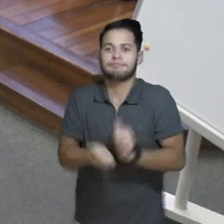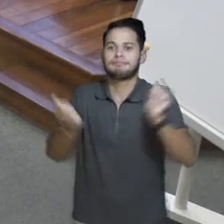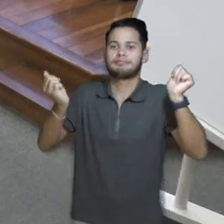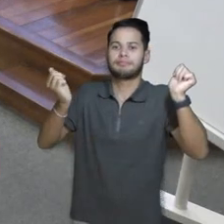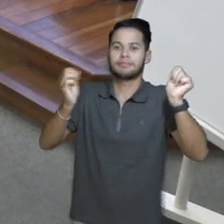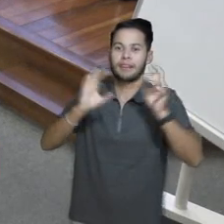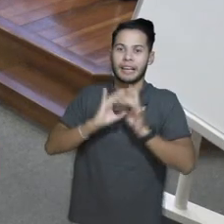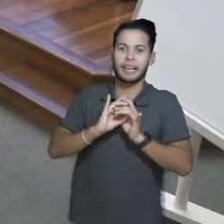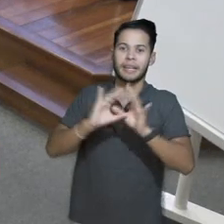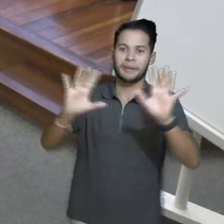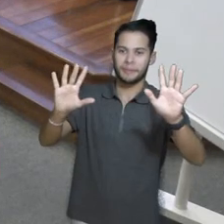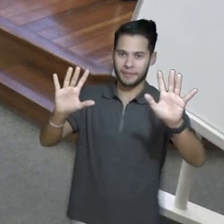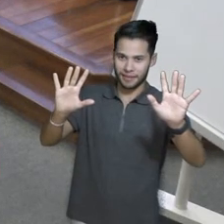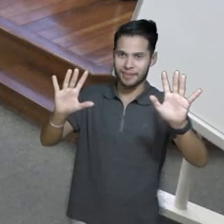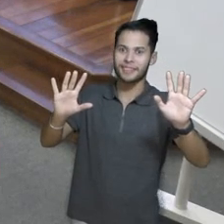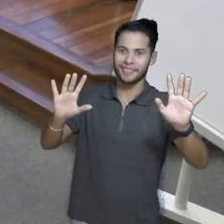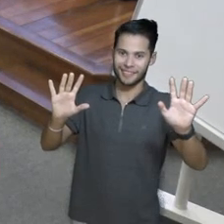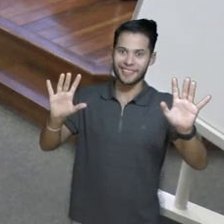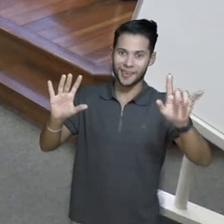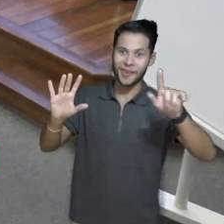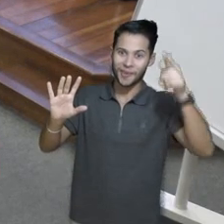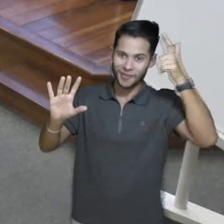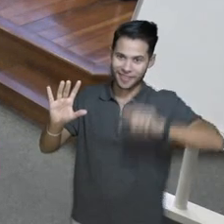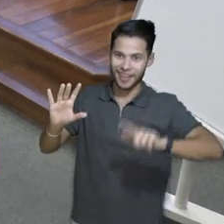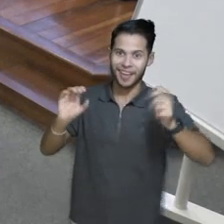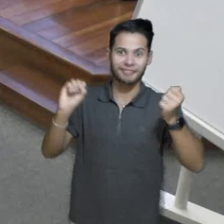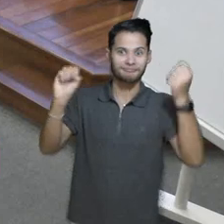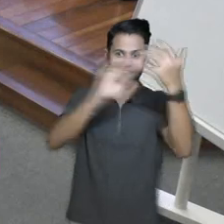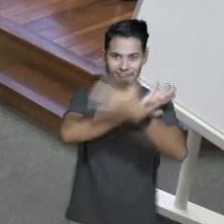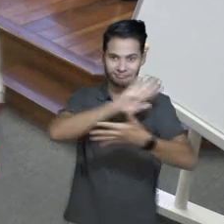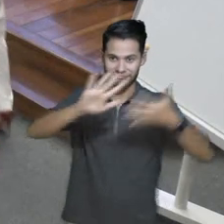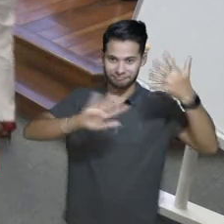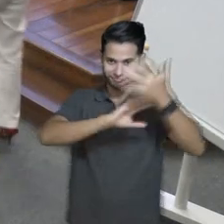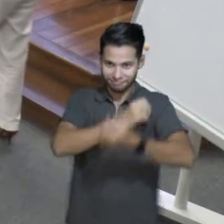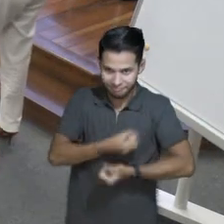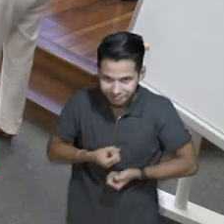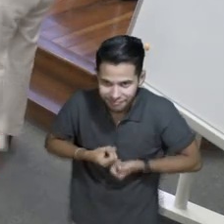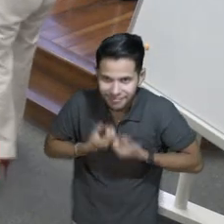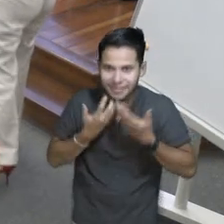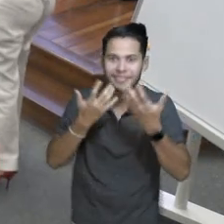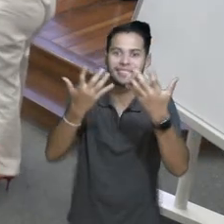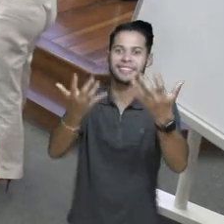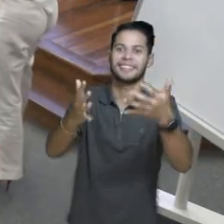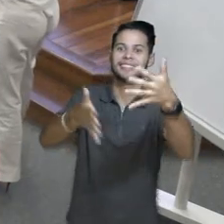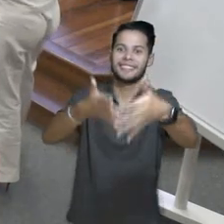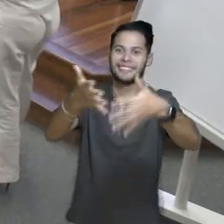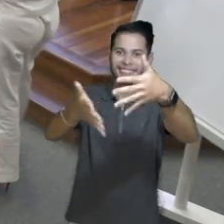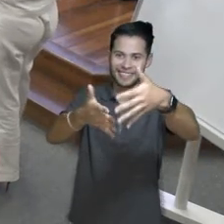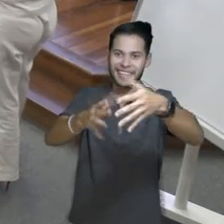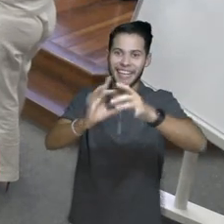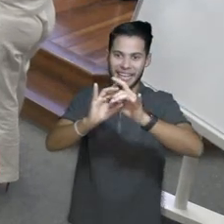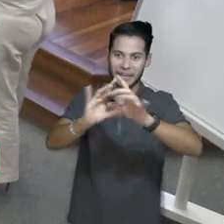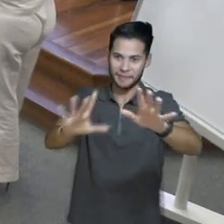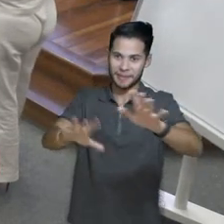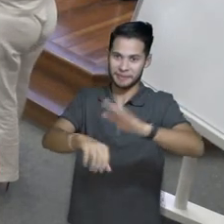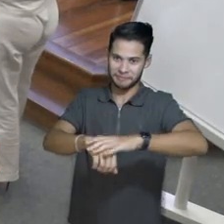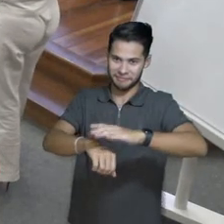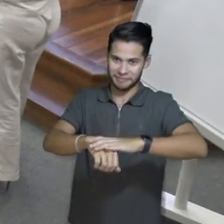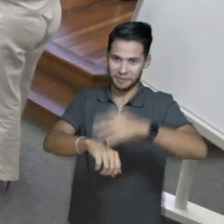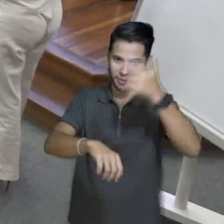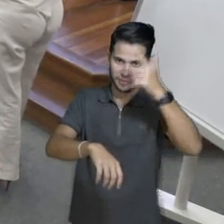Boca no Trombone mesmo assim consegue essa autonomia é o Teco Exemplo né